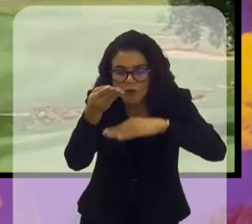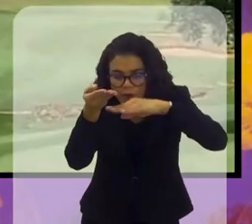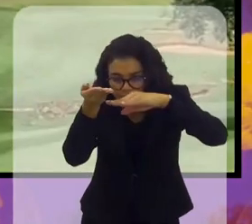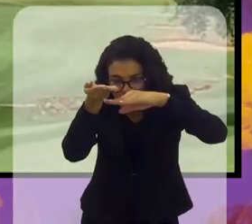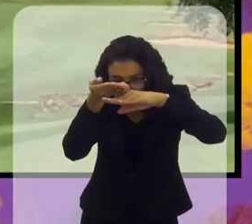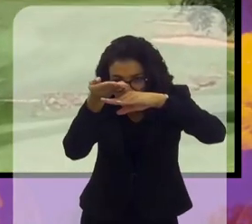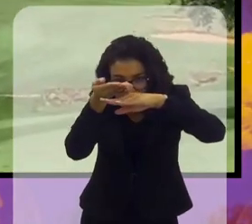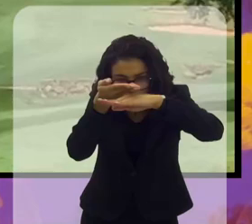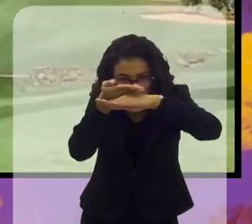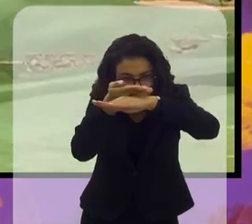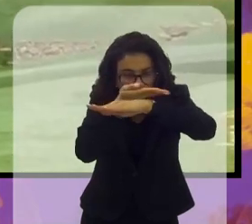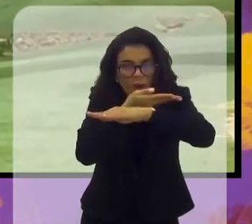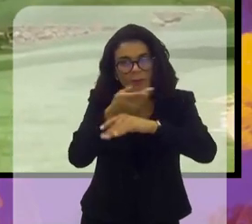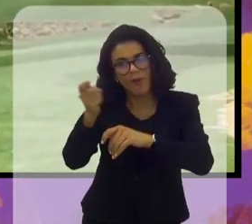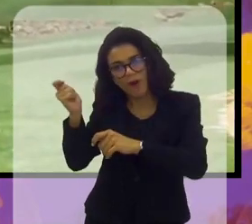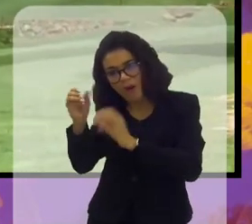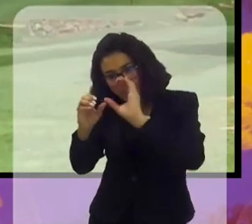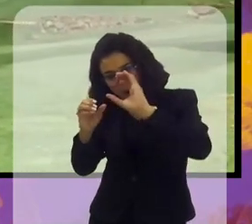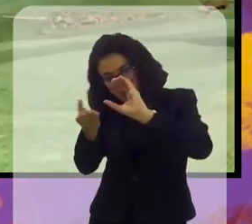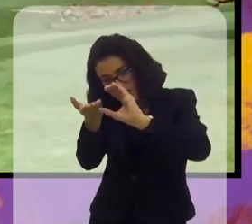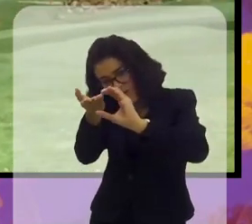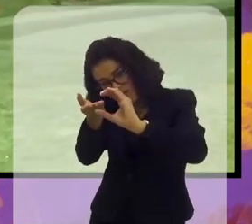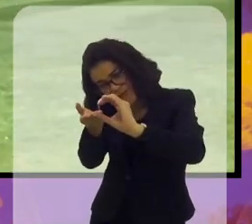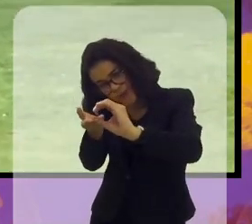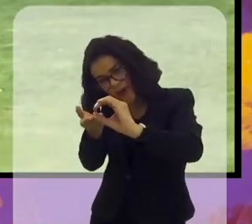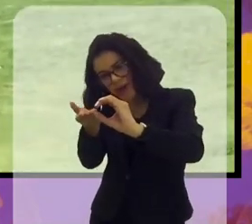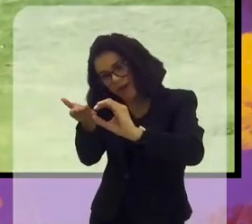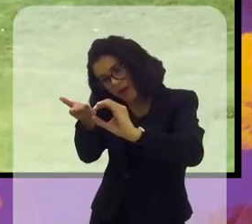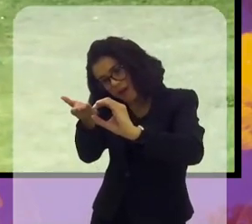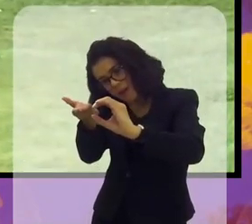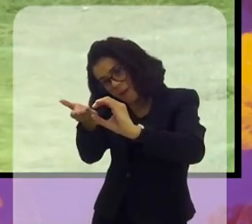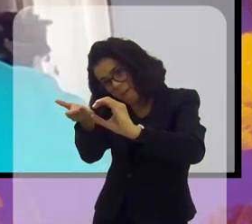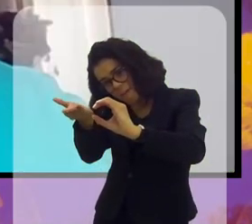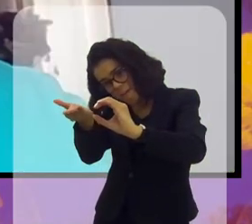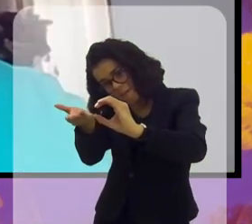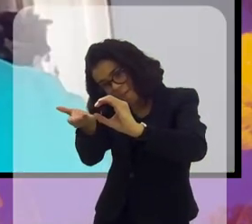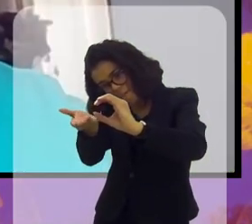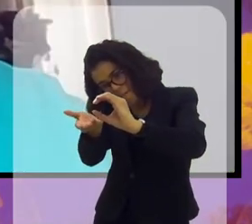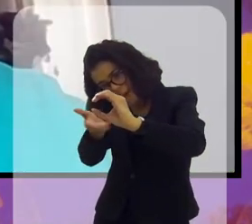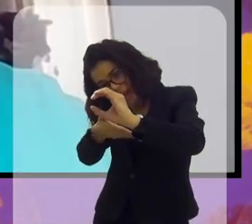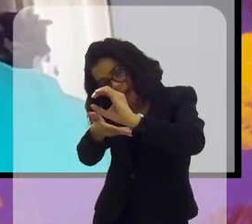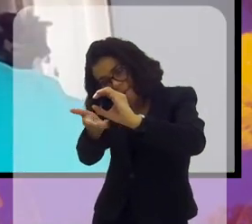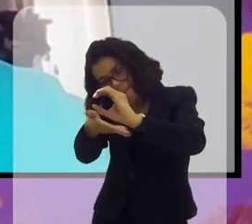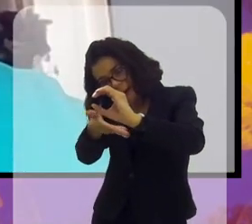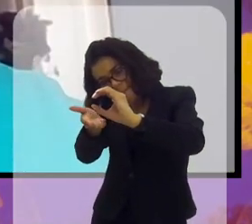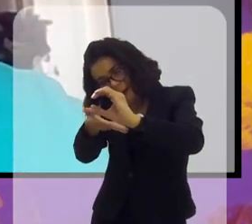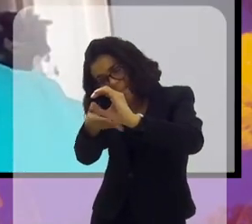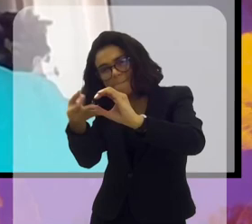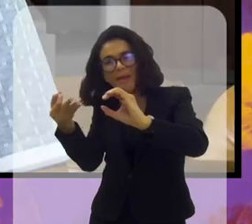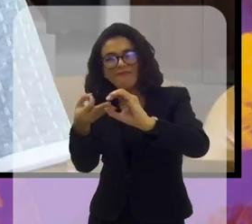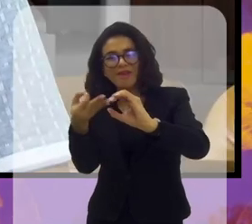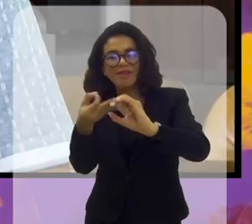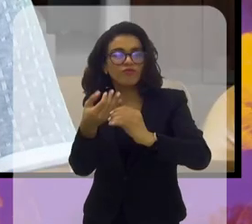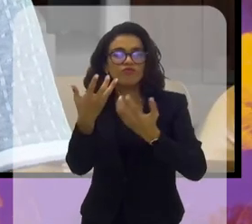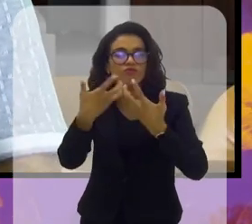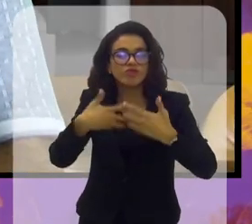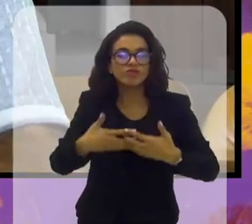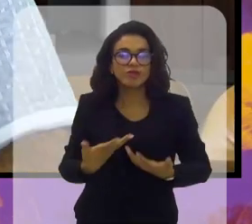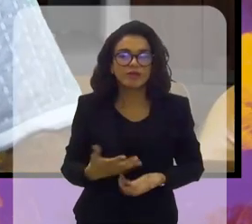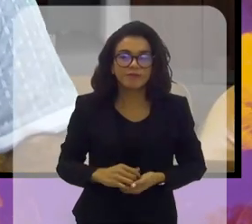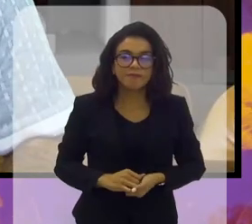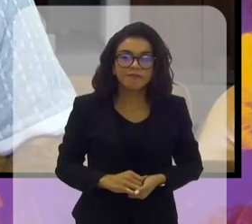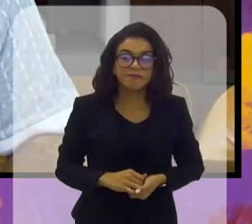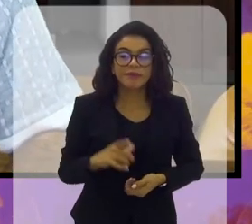altura para uma bolinha de 1,5 polegadas de circunferência. Se não tiver perfeito, não funciona. Com